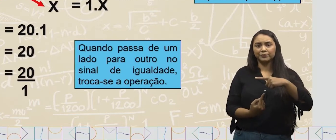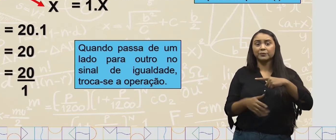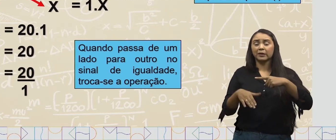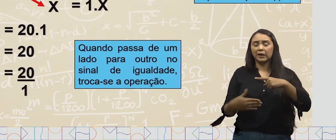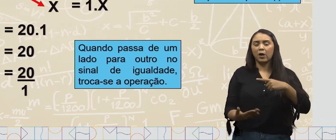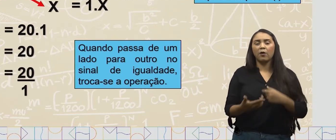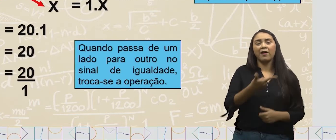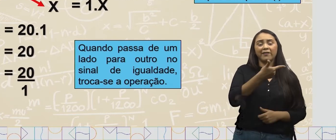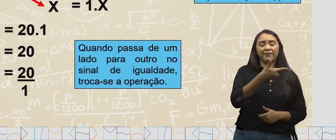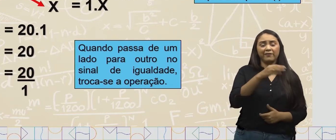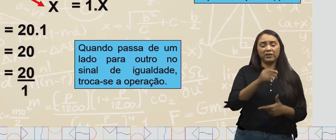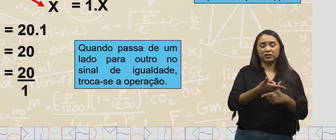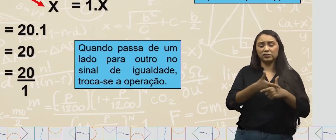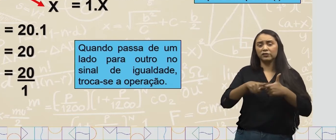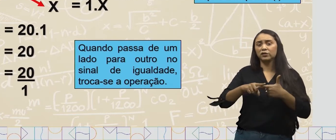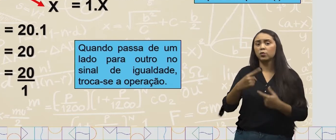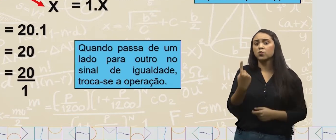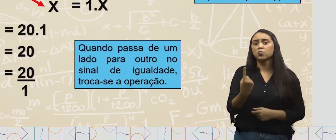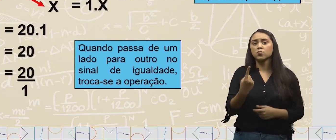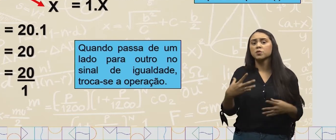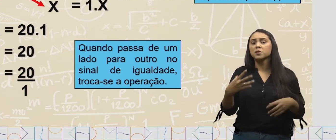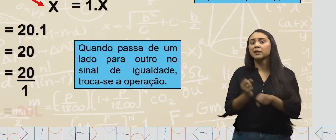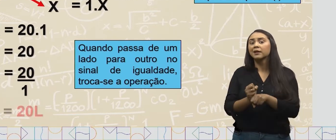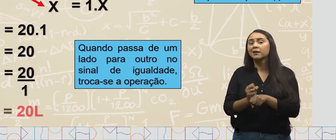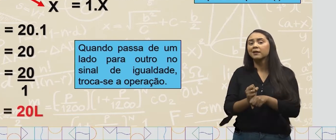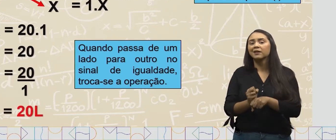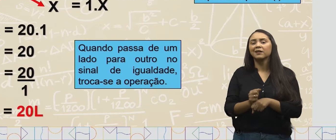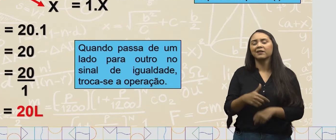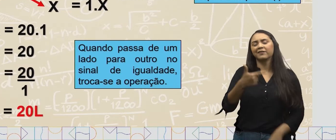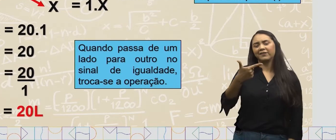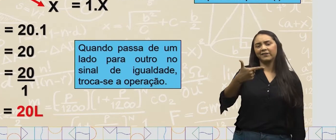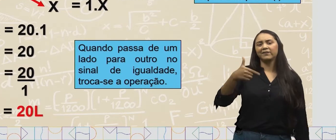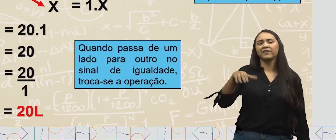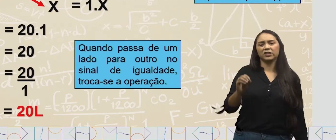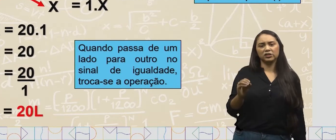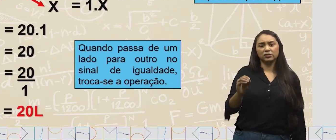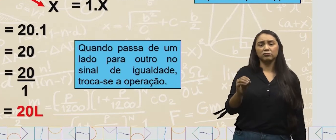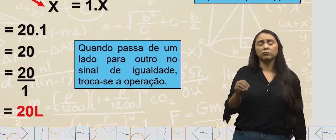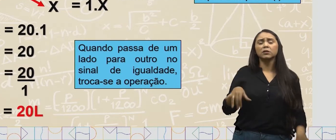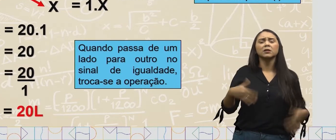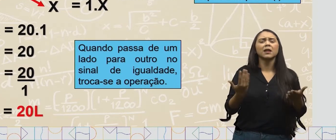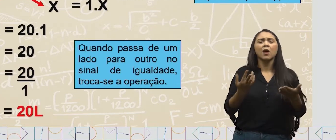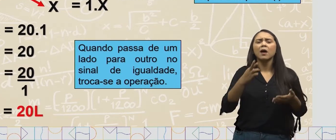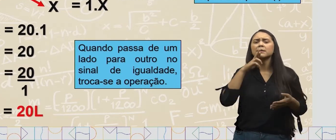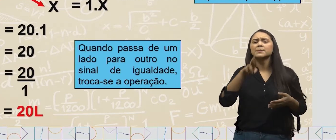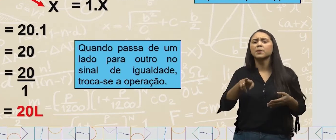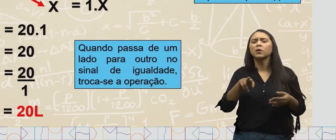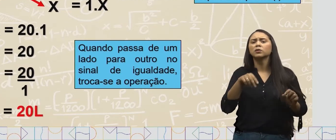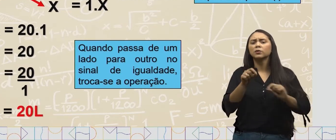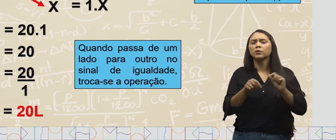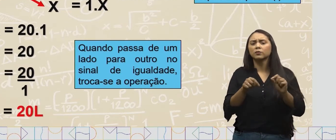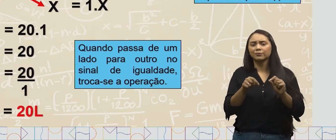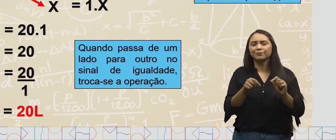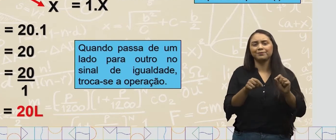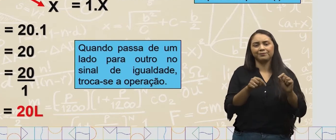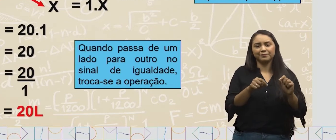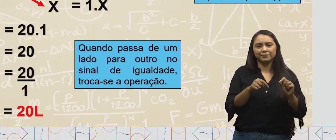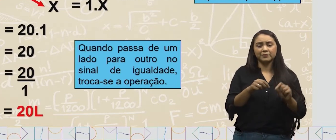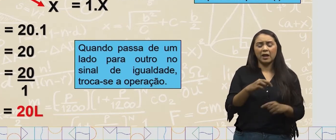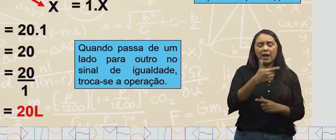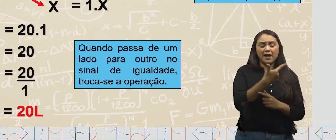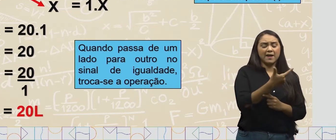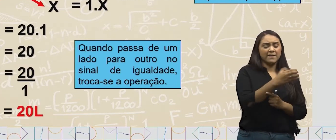20 dividido por 1 é igual a 20. Dessa forma, em 20